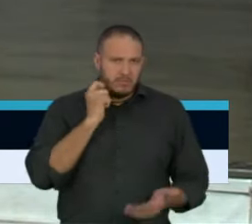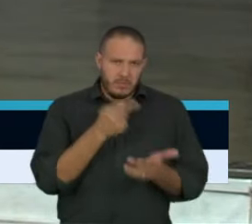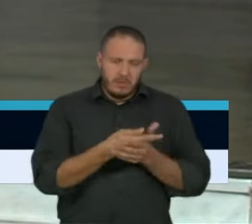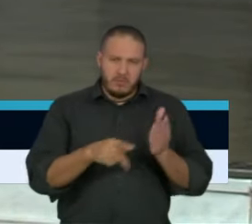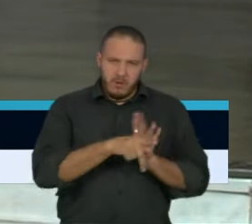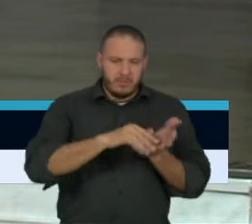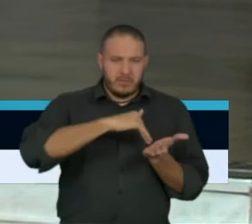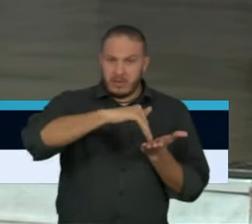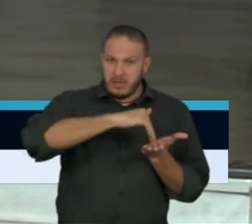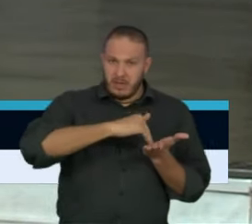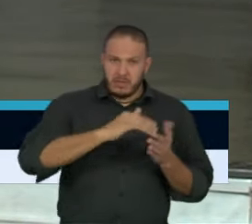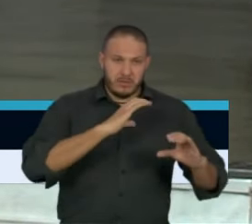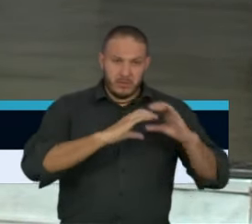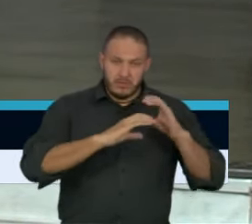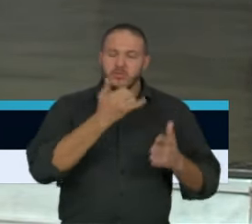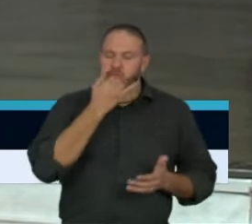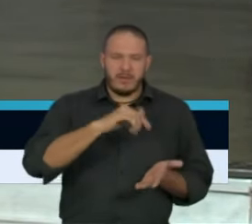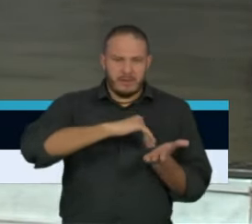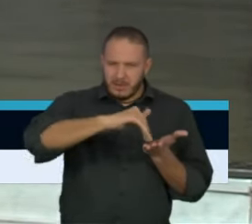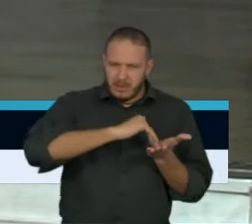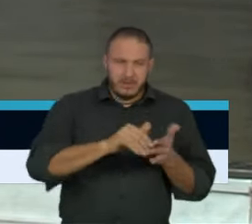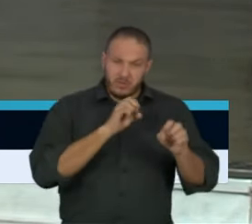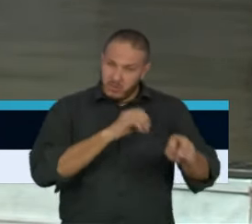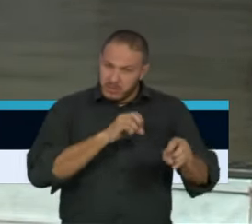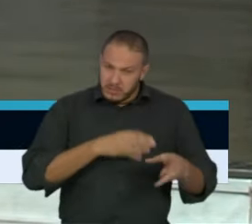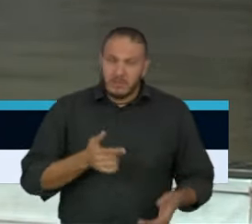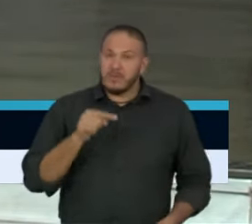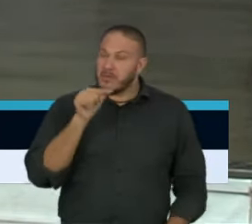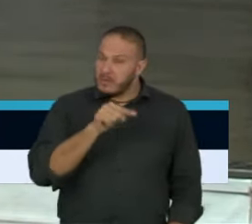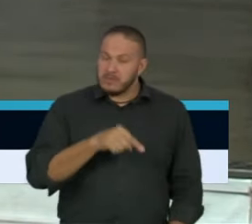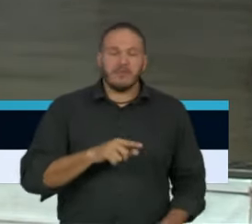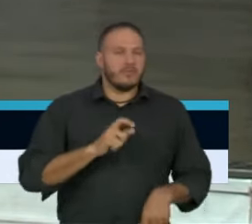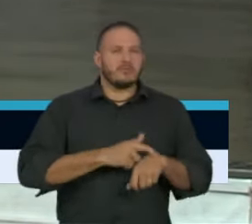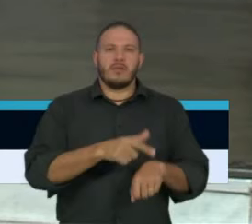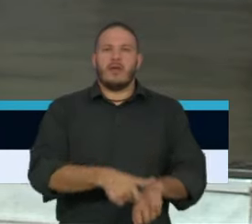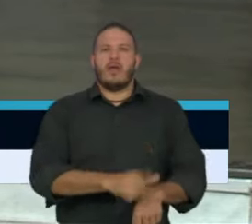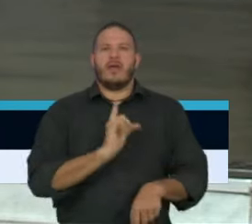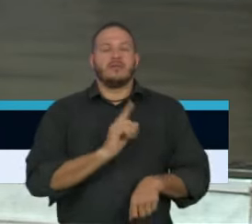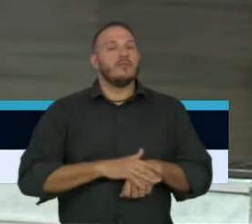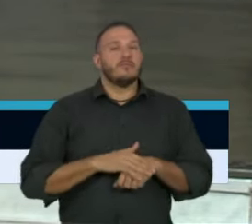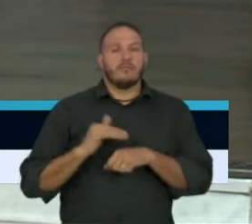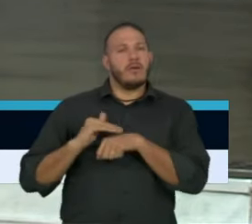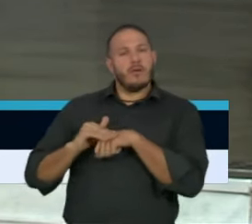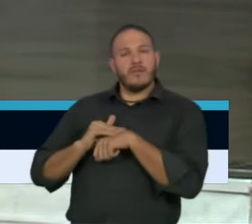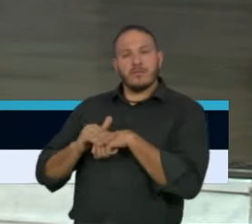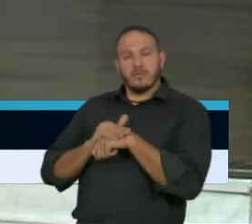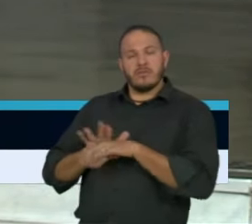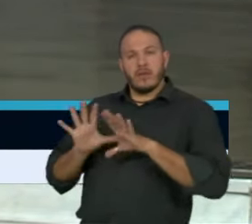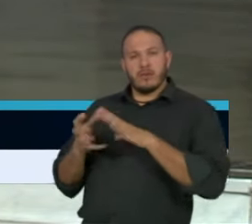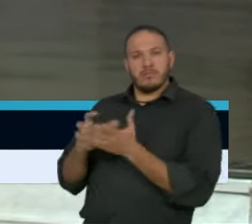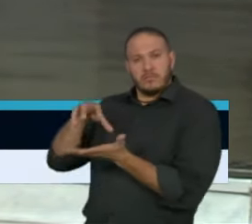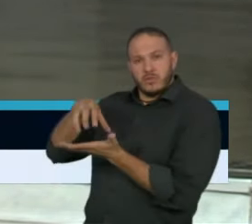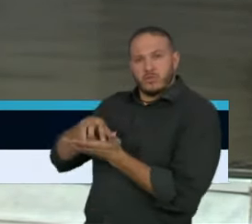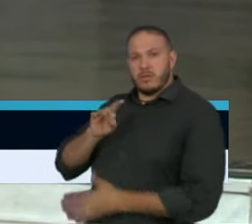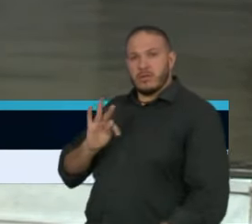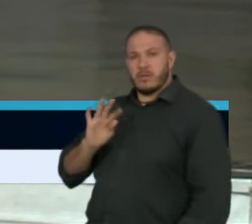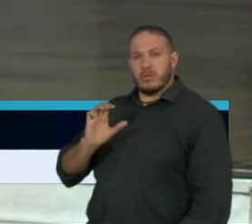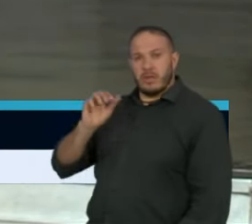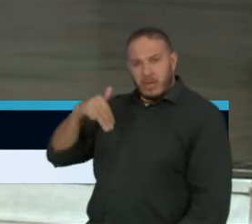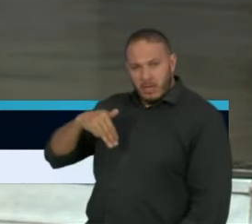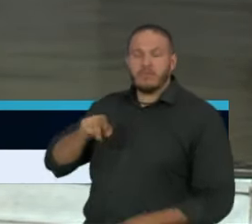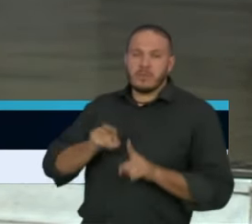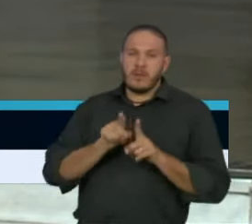de Educação, foi feito com previamente uma conversa com o Tribunal de Contas do município e com a